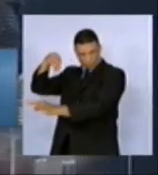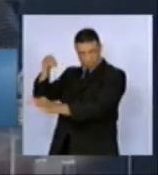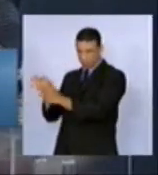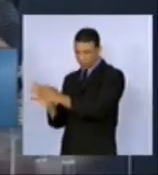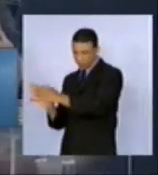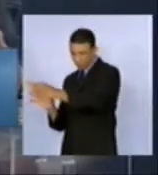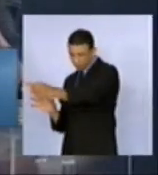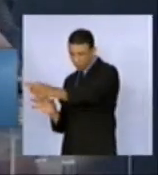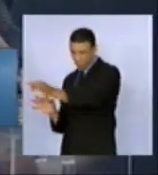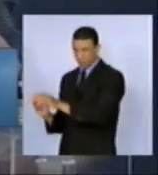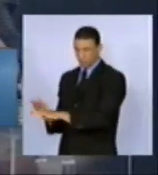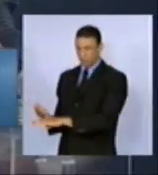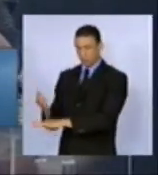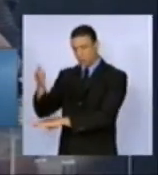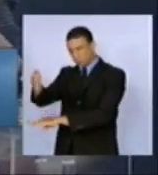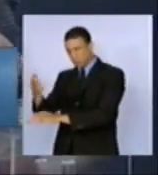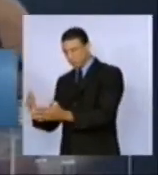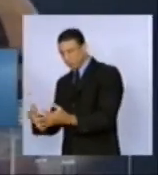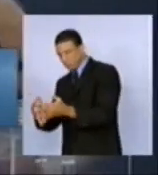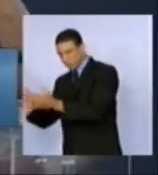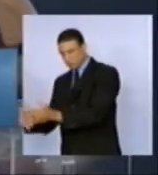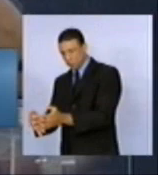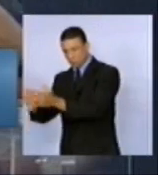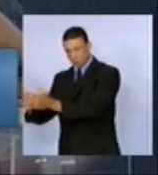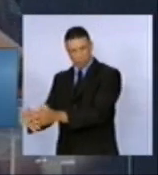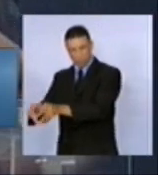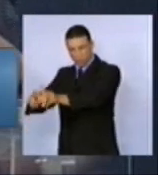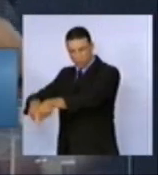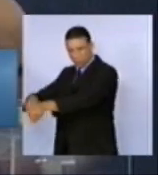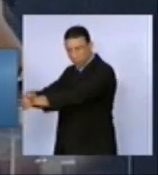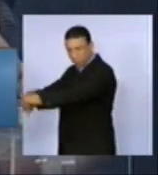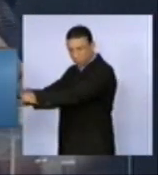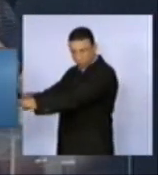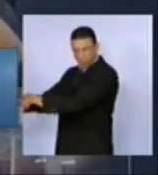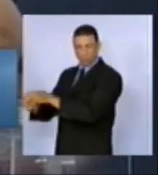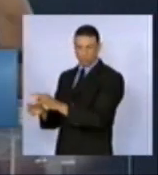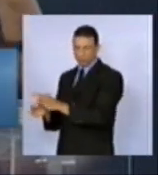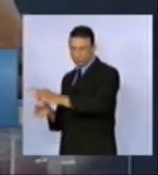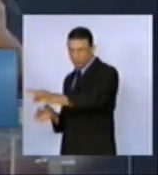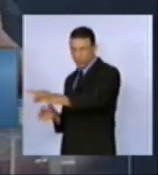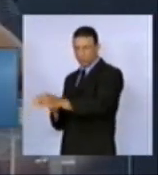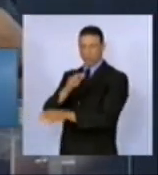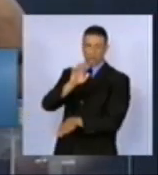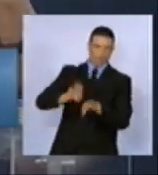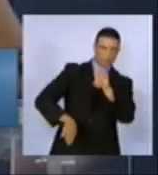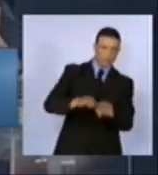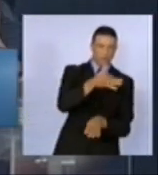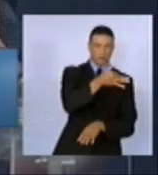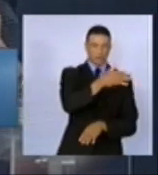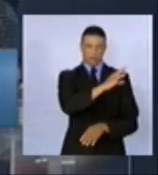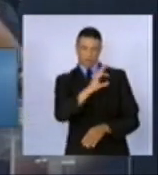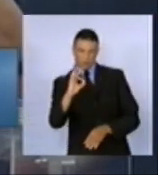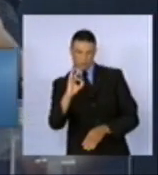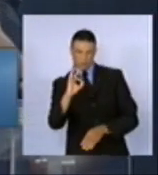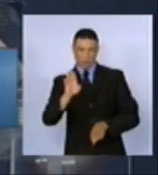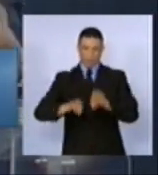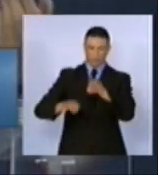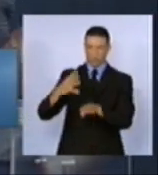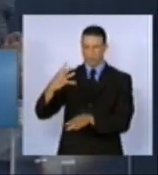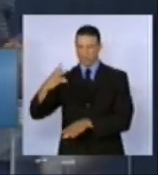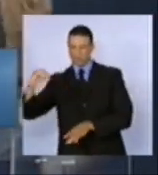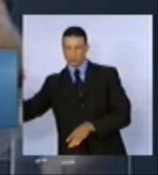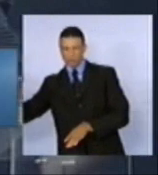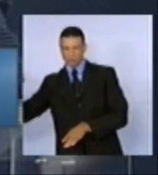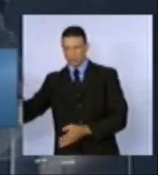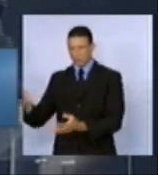minifúndio ela é restrita eh a 100 200 m então é difícil a tanto a manobra e com a adaptação hoje